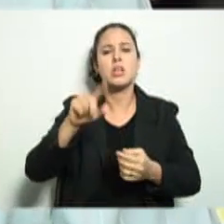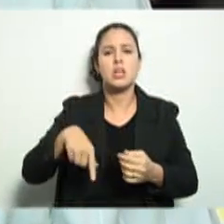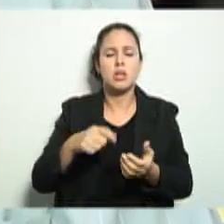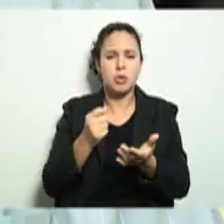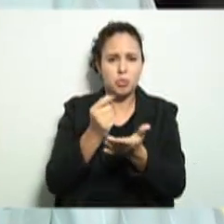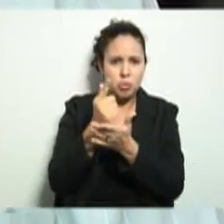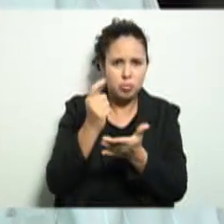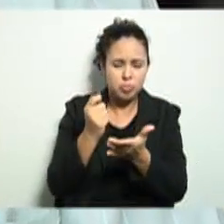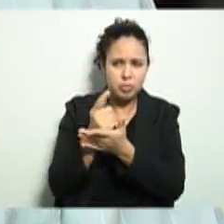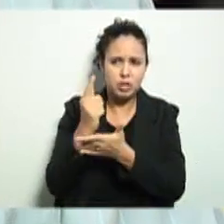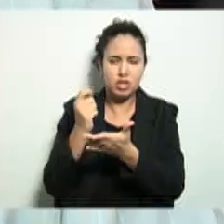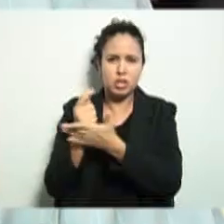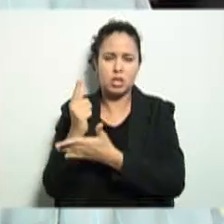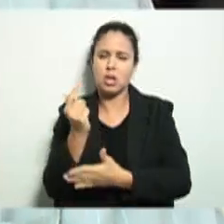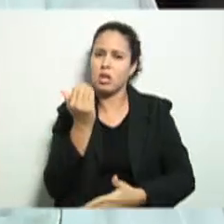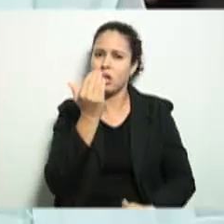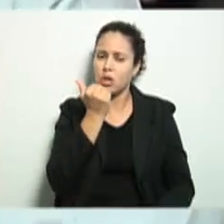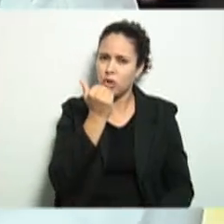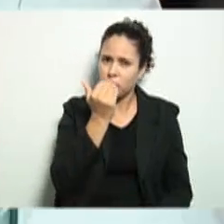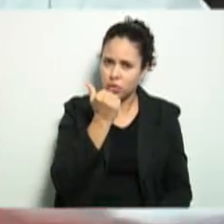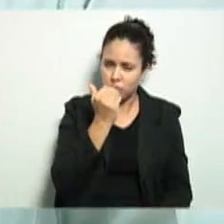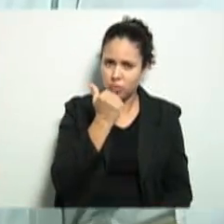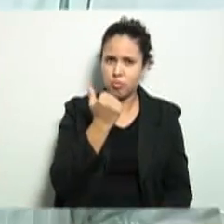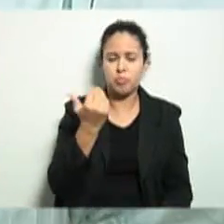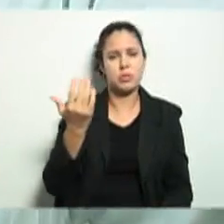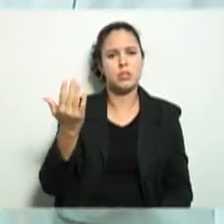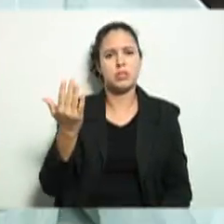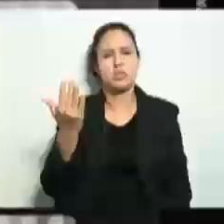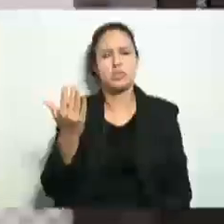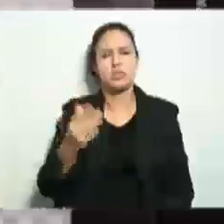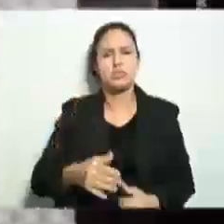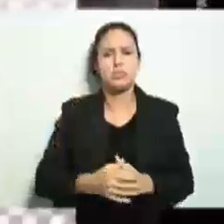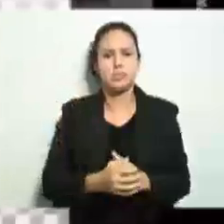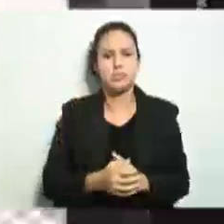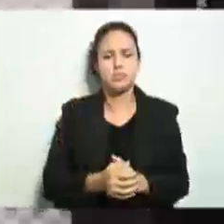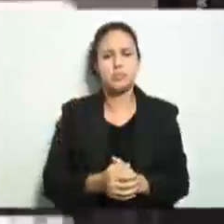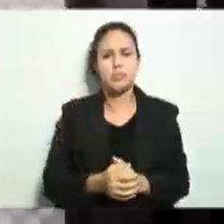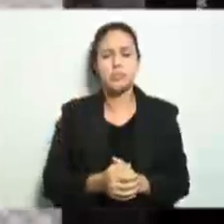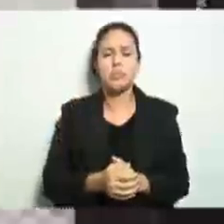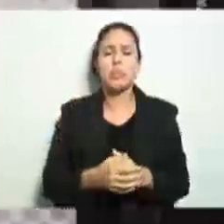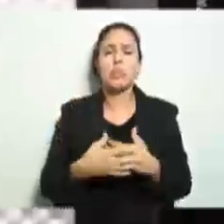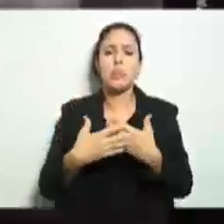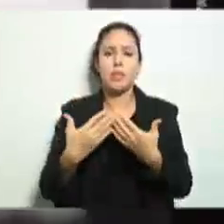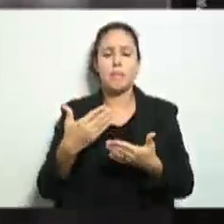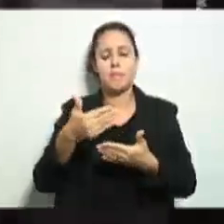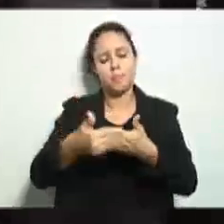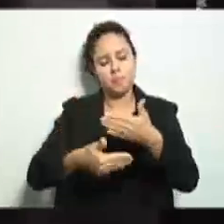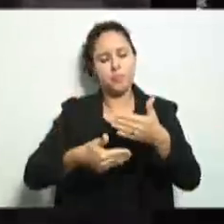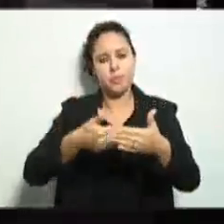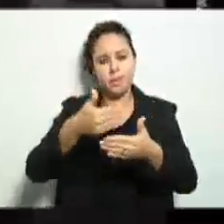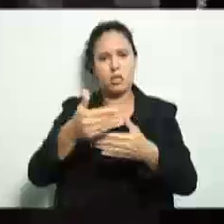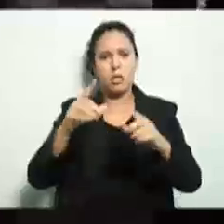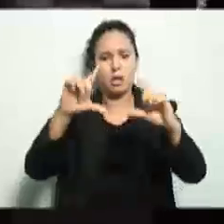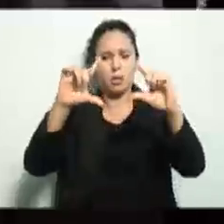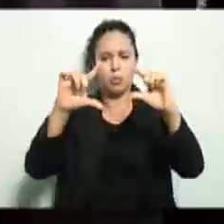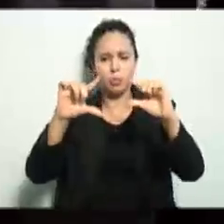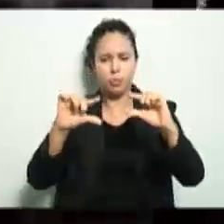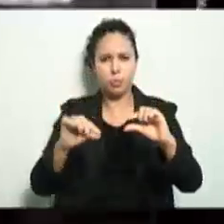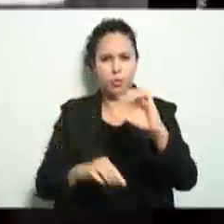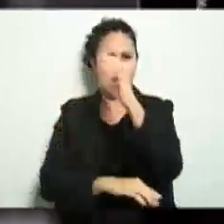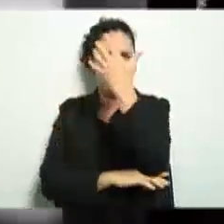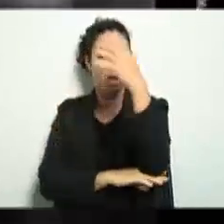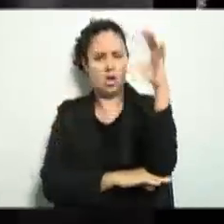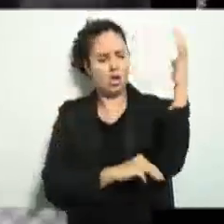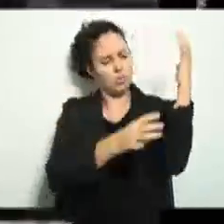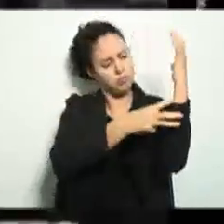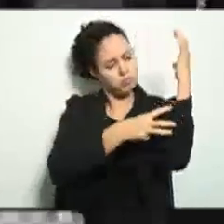aviação. Vamos precisar aviar. Comprava pelo ano. Com o fim do ciclo da borracha, se instalou o caos.